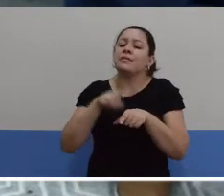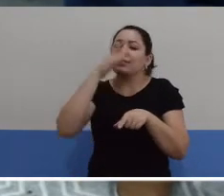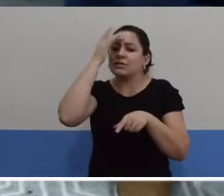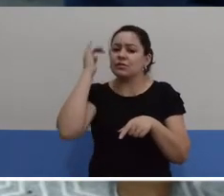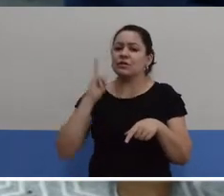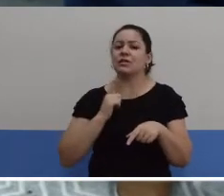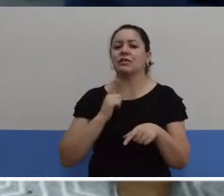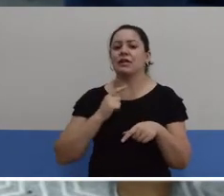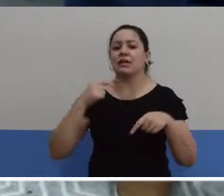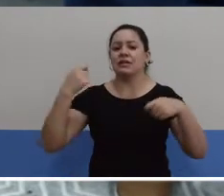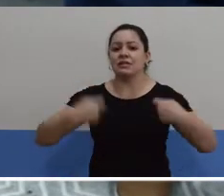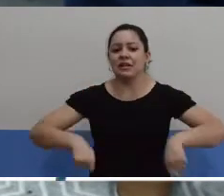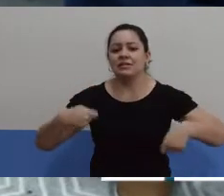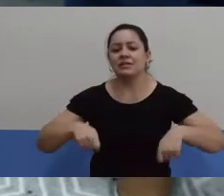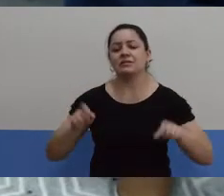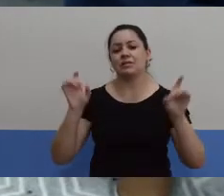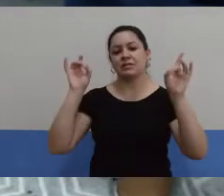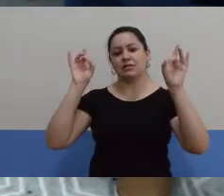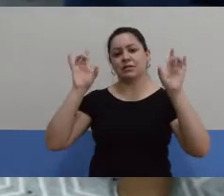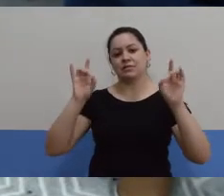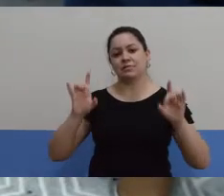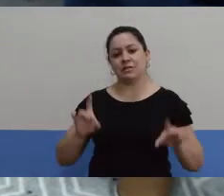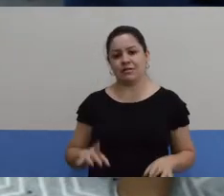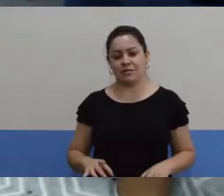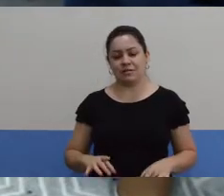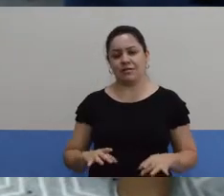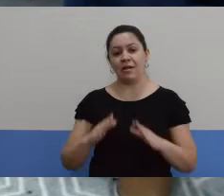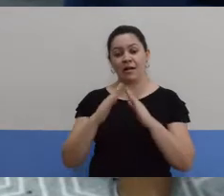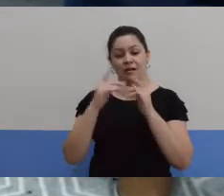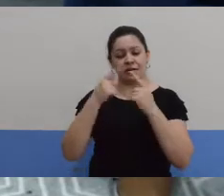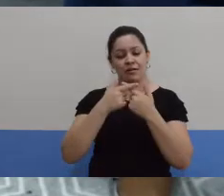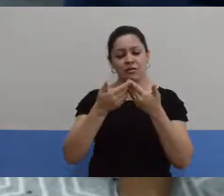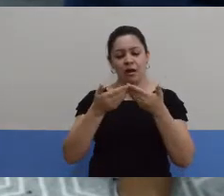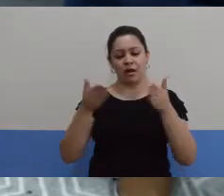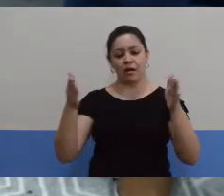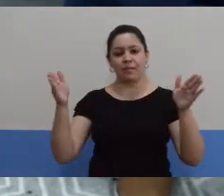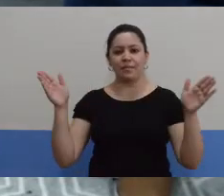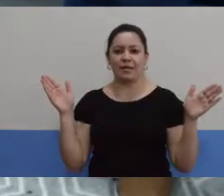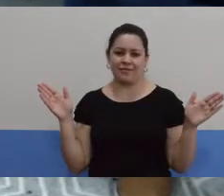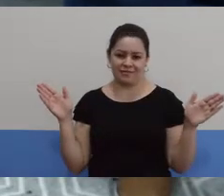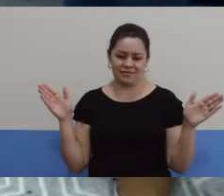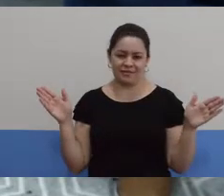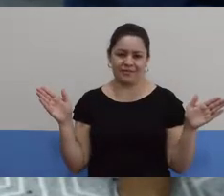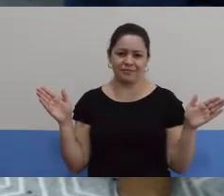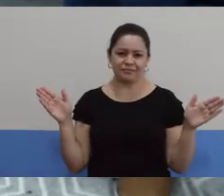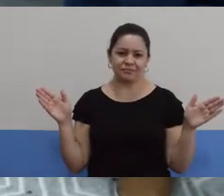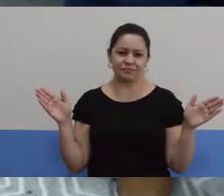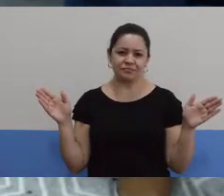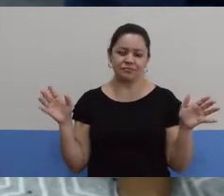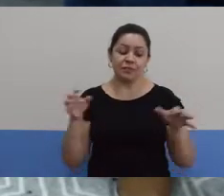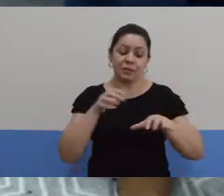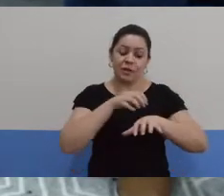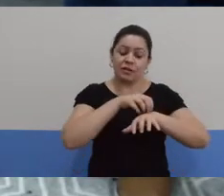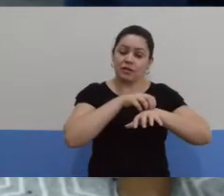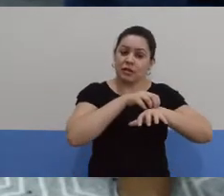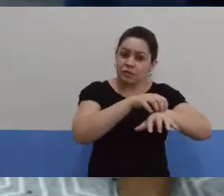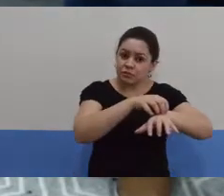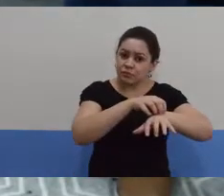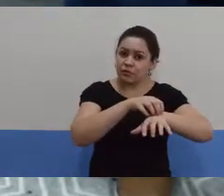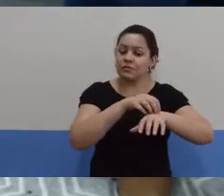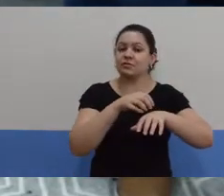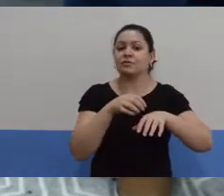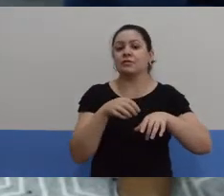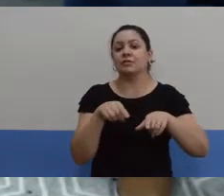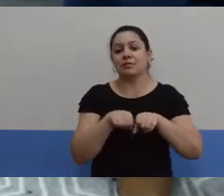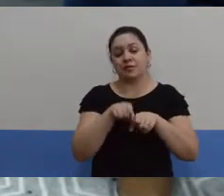especiais. Precisamos estar aberto a todos, né? A questão do transporte, né, vai de encontro com esse